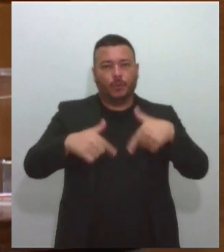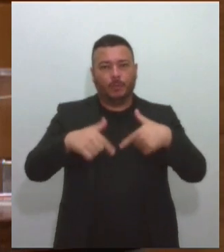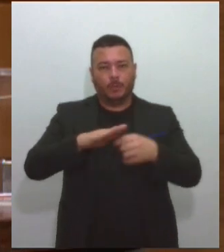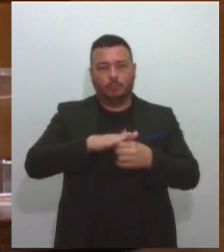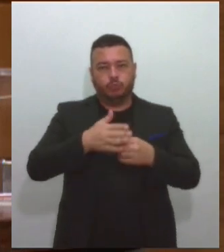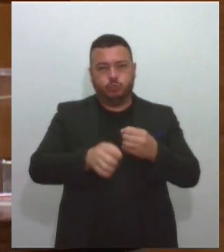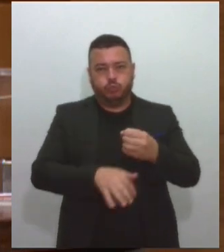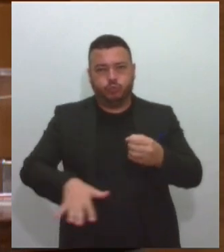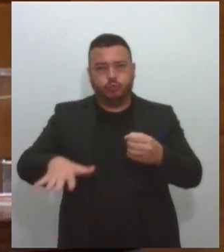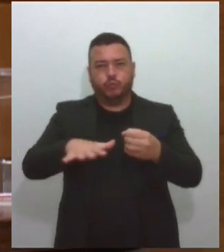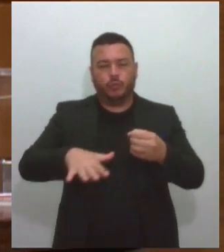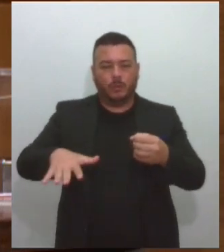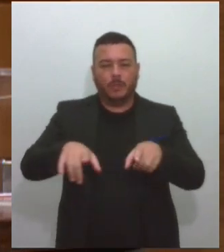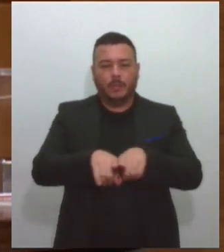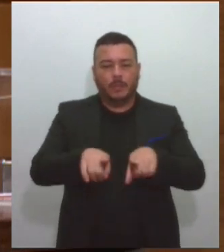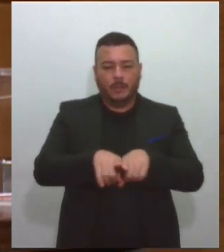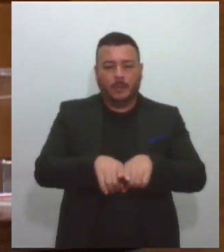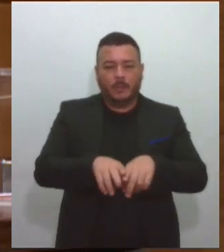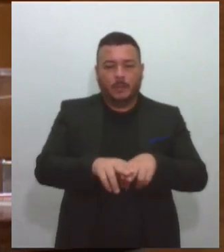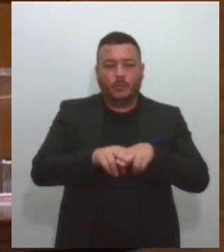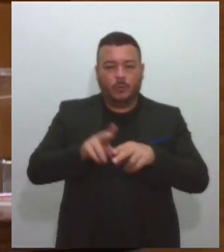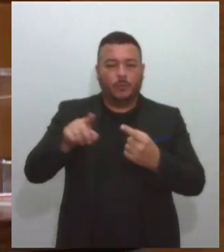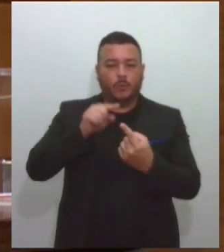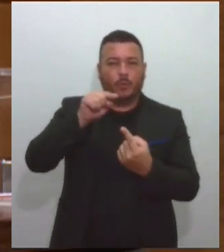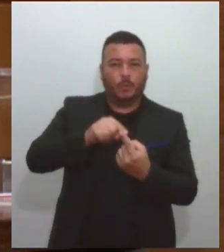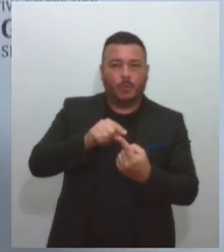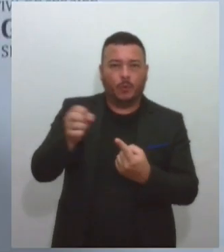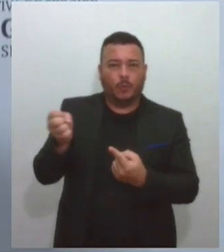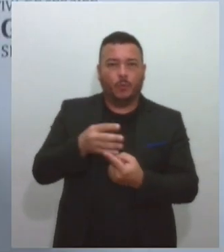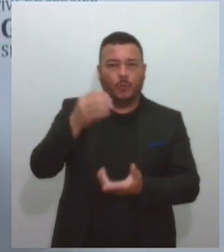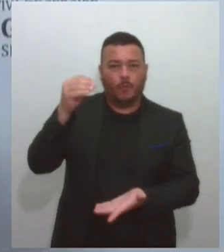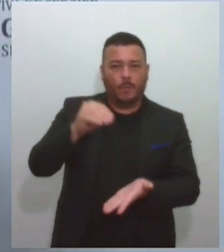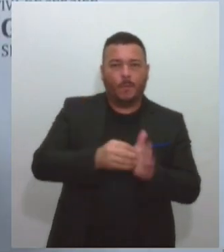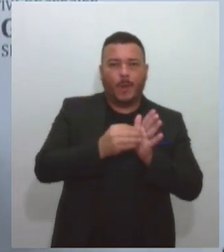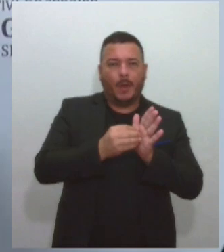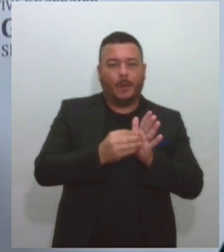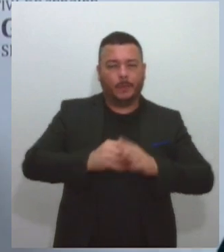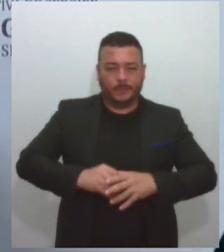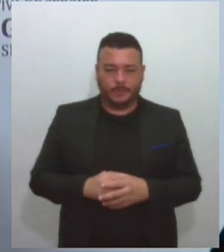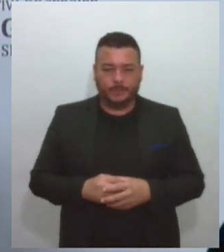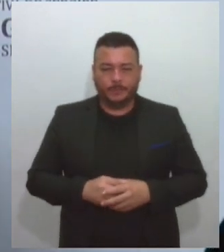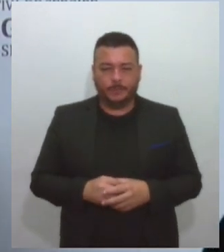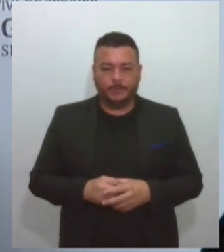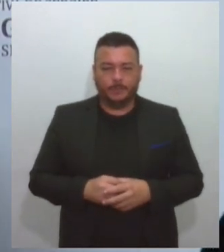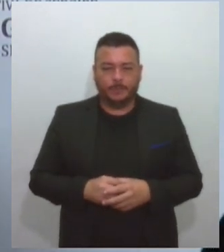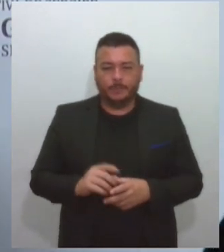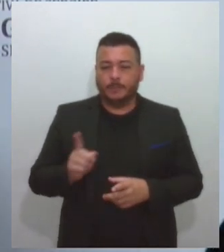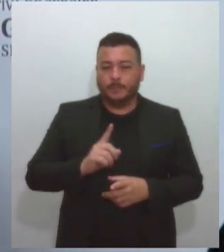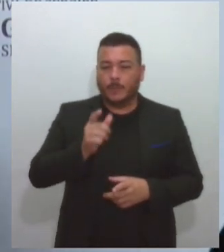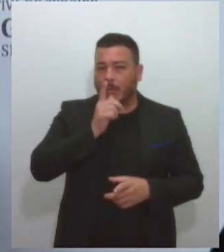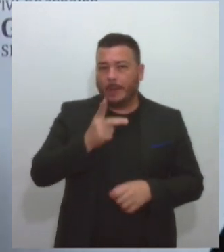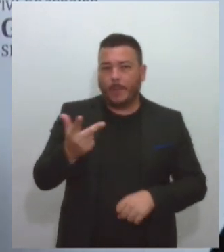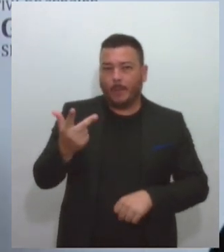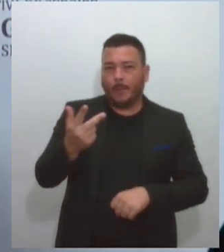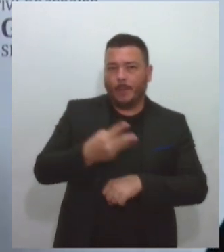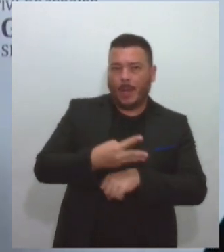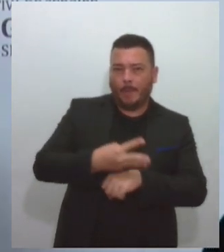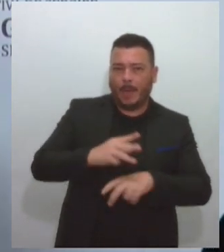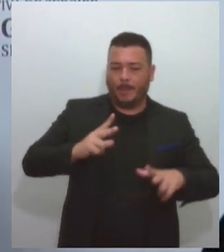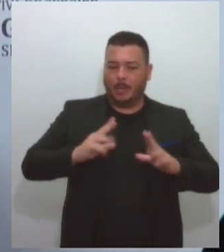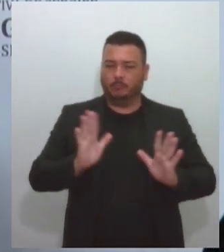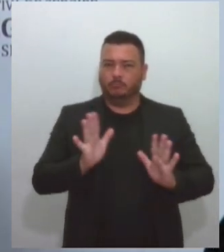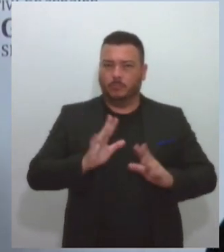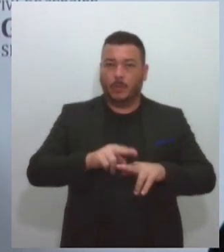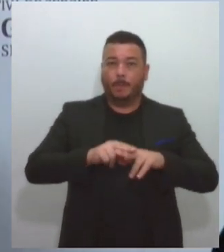em linha com as metas do novo marco do saneamento. Não se trata de uma privatização, se trata de uma concessão parcial dos seus